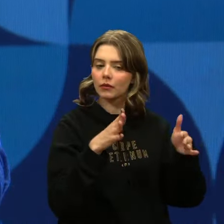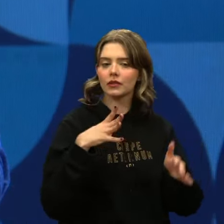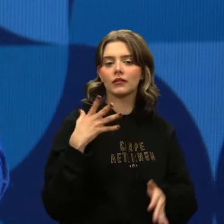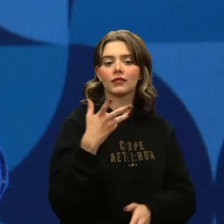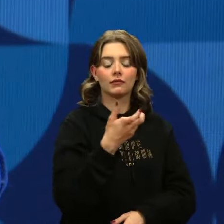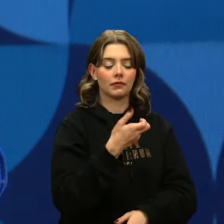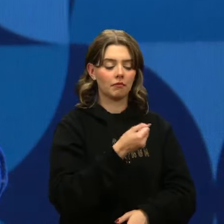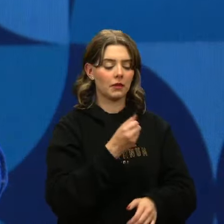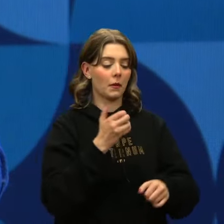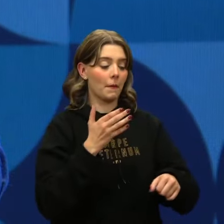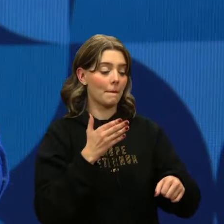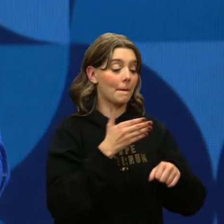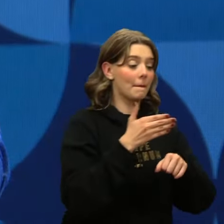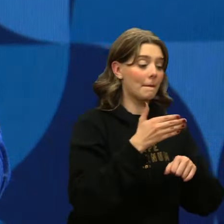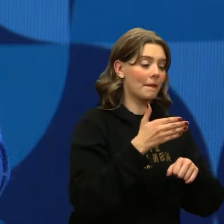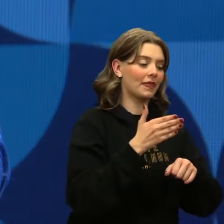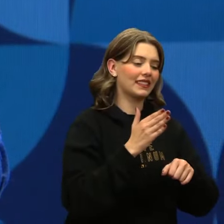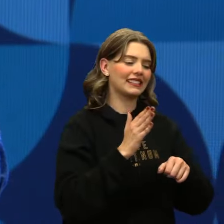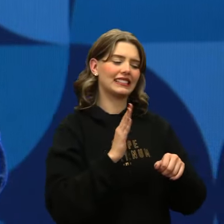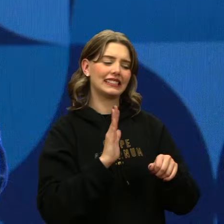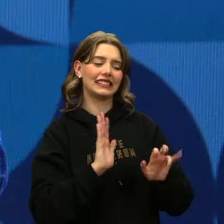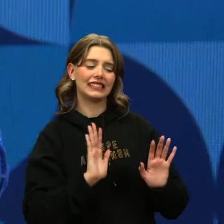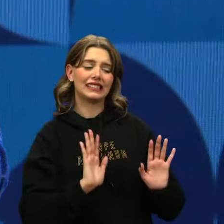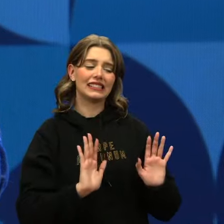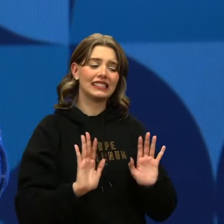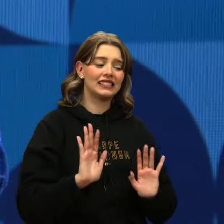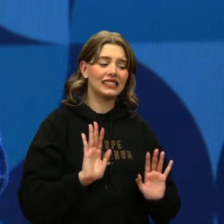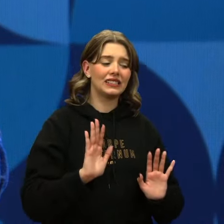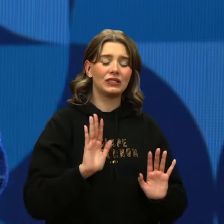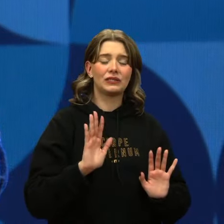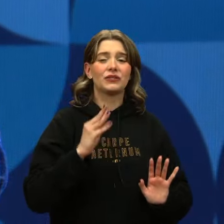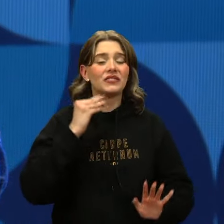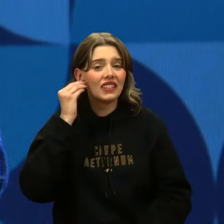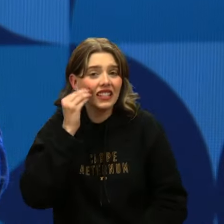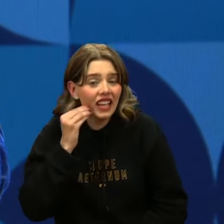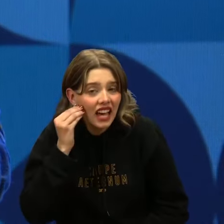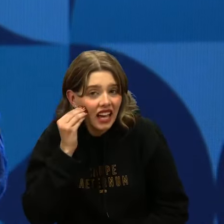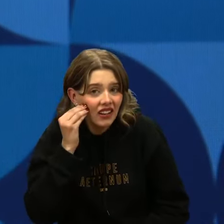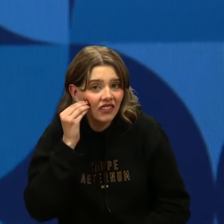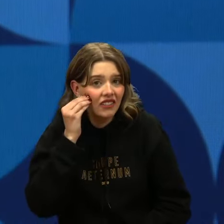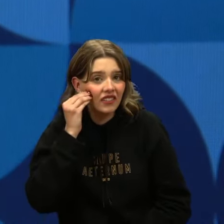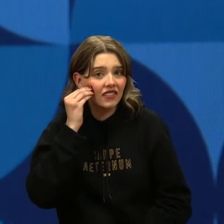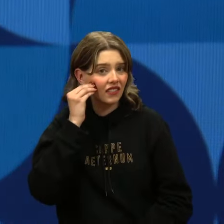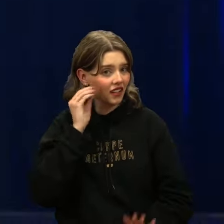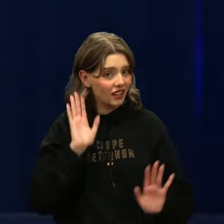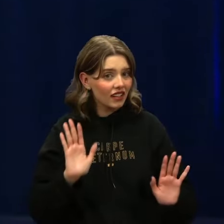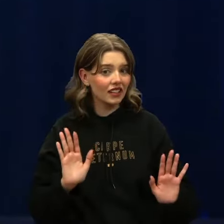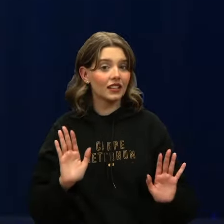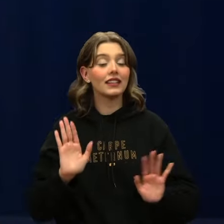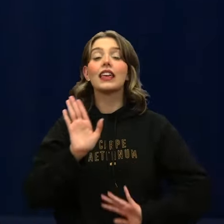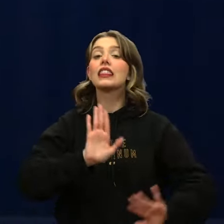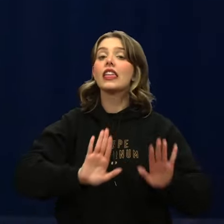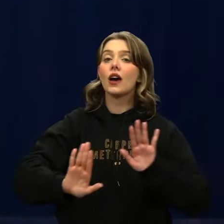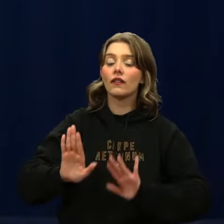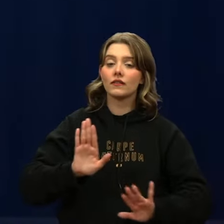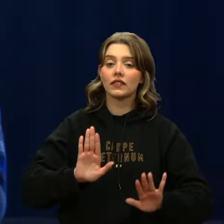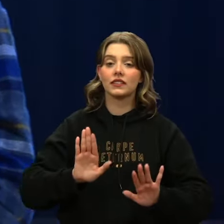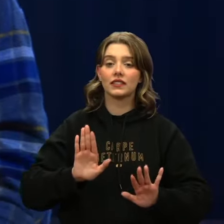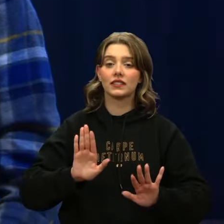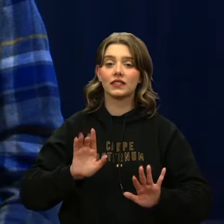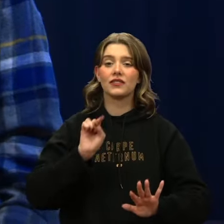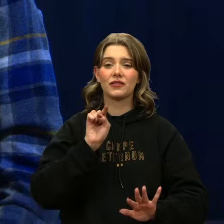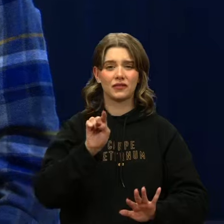entraram. Ainda não aproveitaram o tempo da oportunidade. E talvez é por isso que